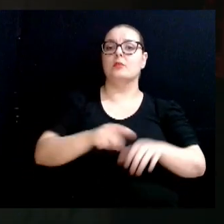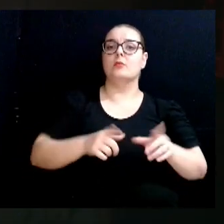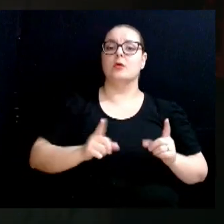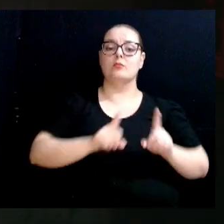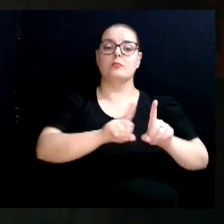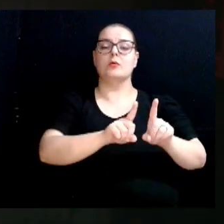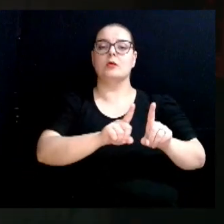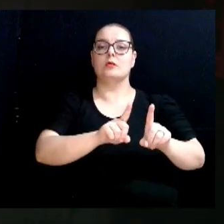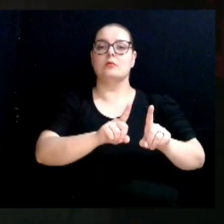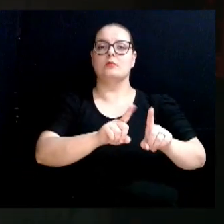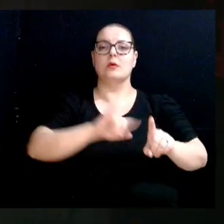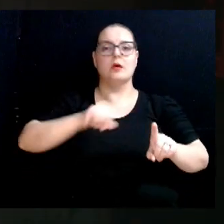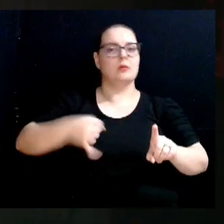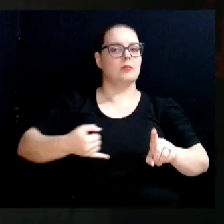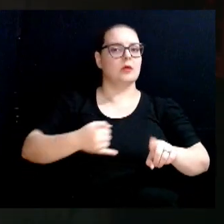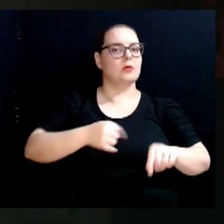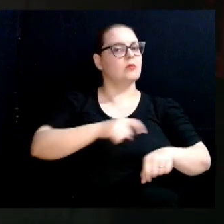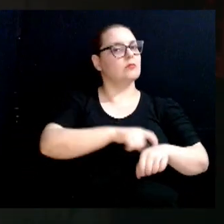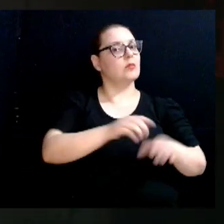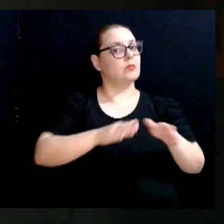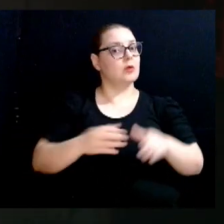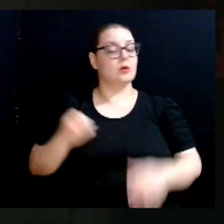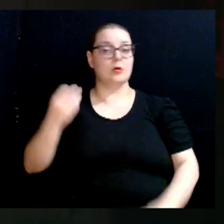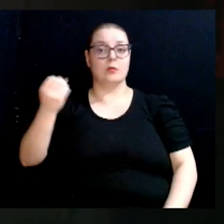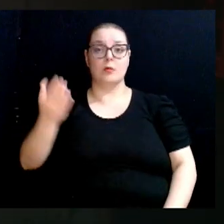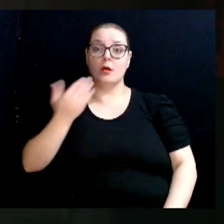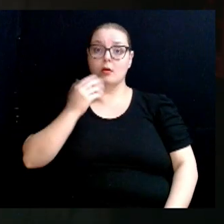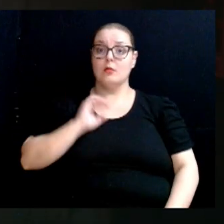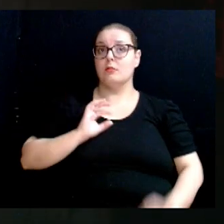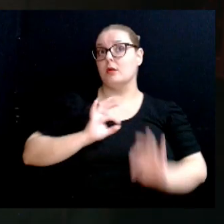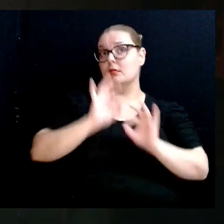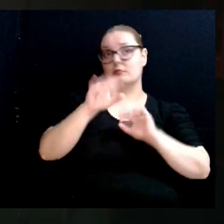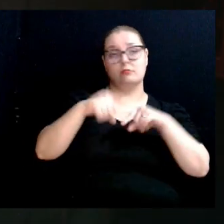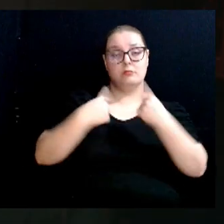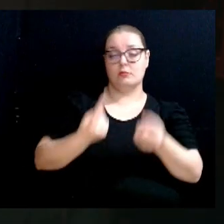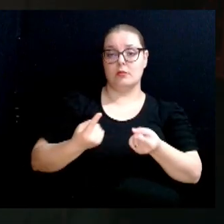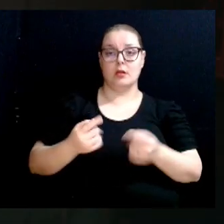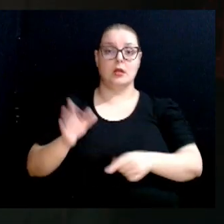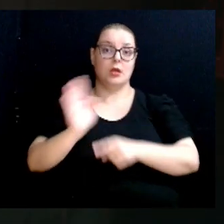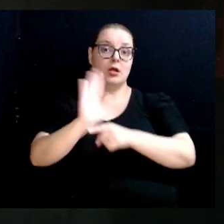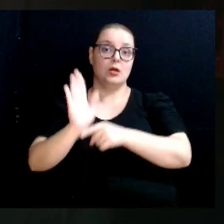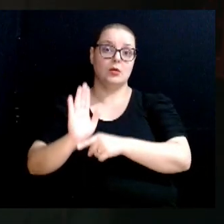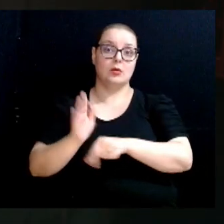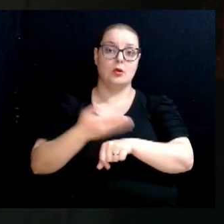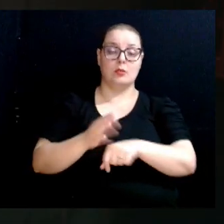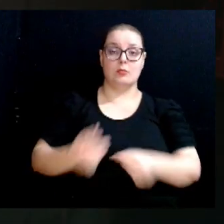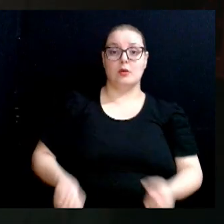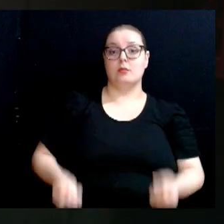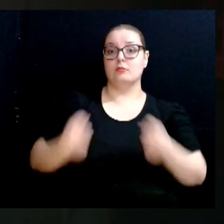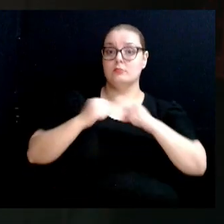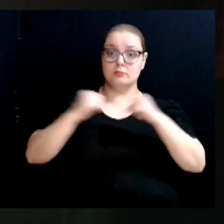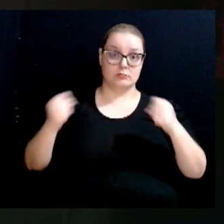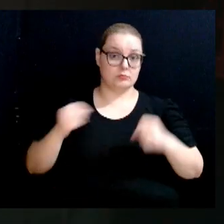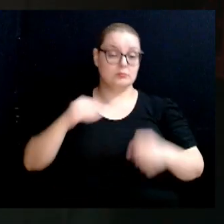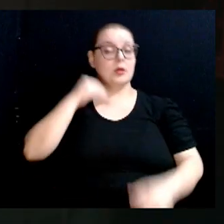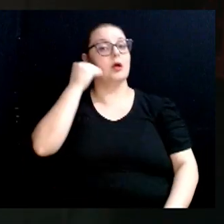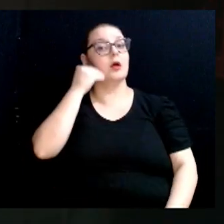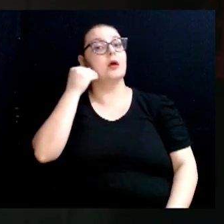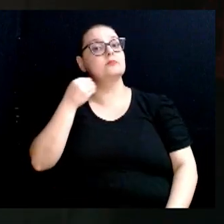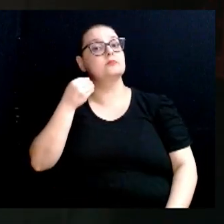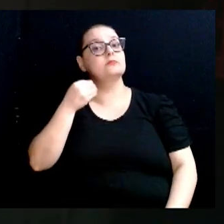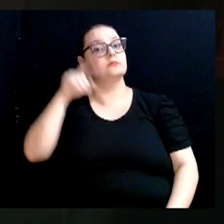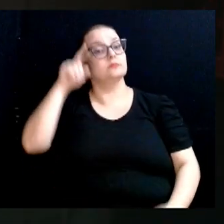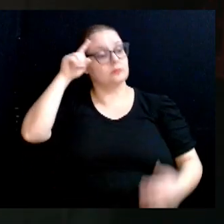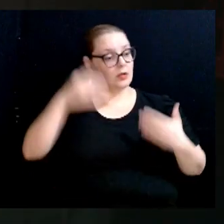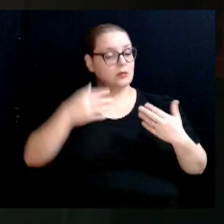momentos? Viajar, comer fora, ir ao cinema ou praticar uma atividade são experiências frequentemente associadas